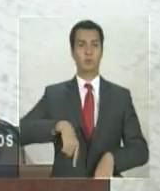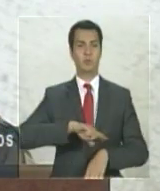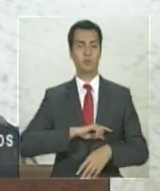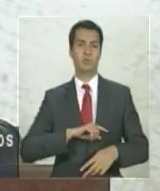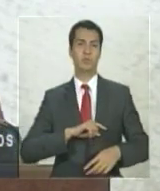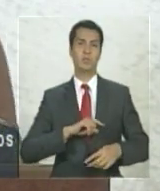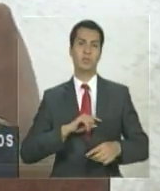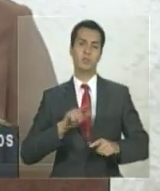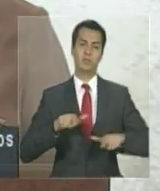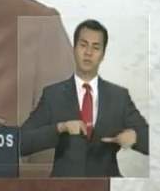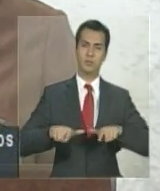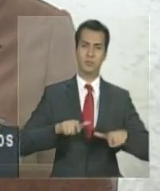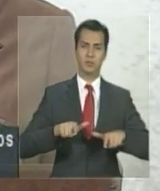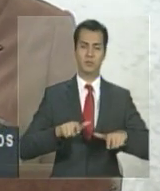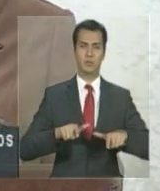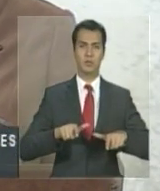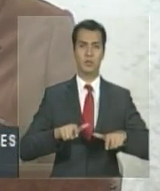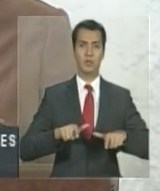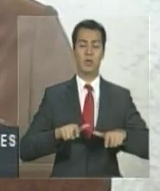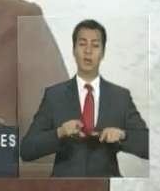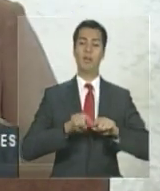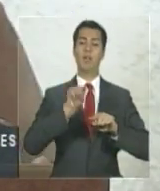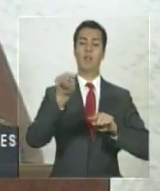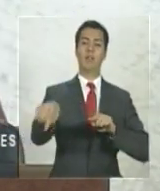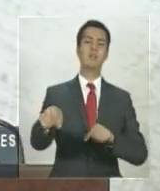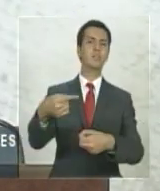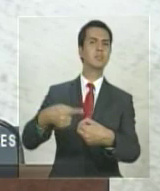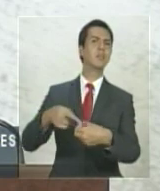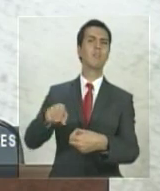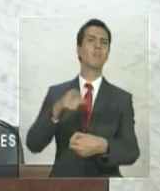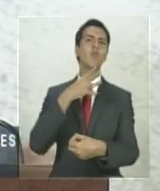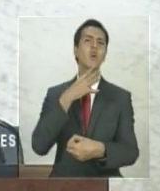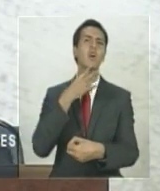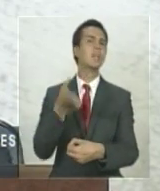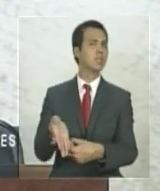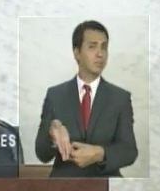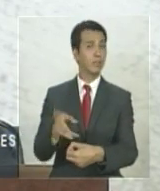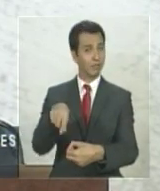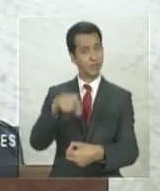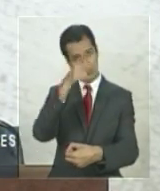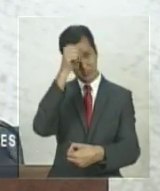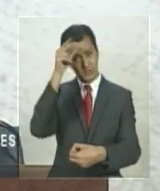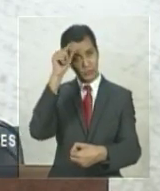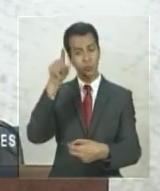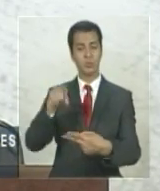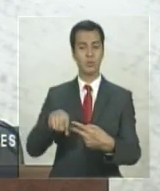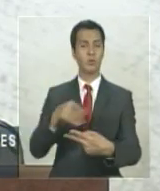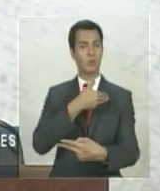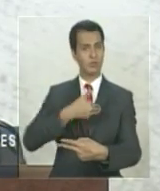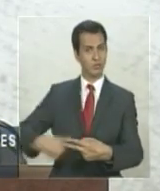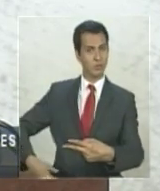local. E quem sabe melhor a realidade local do que governadores e prefeitos?